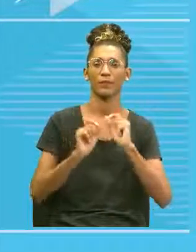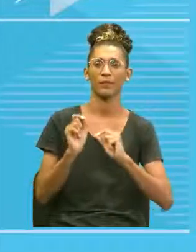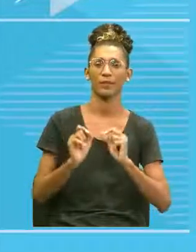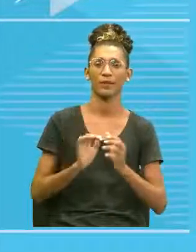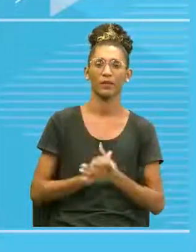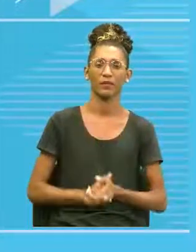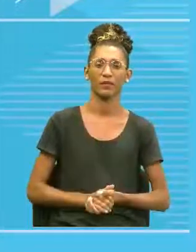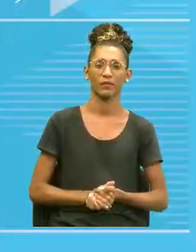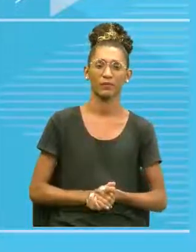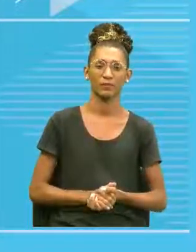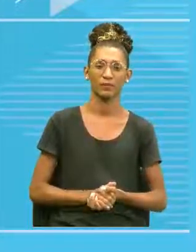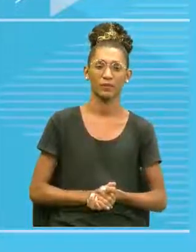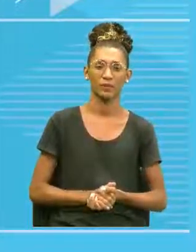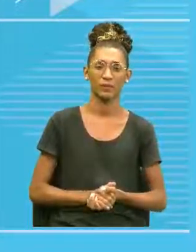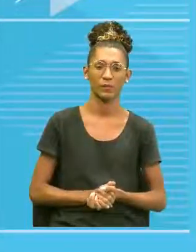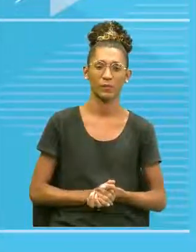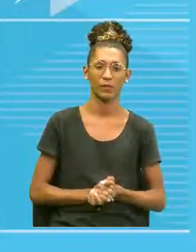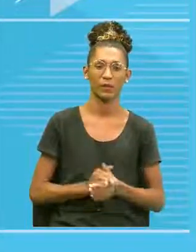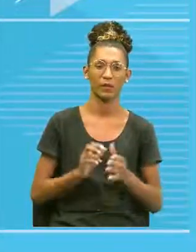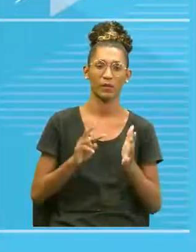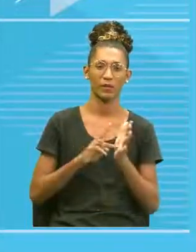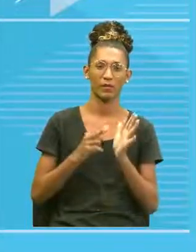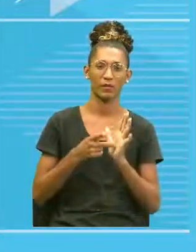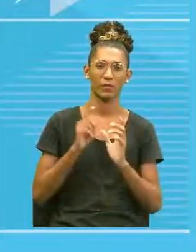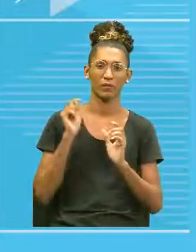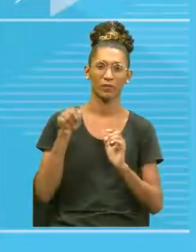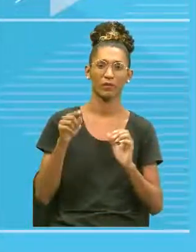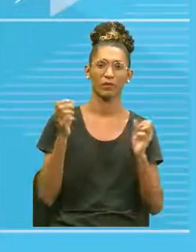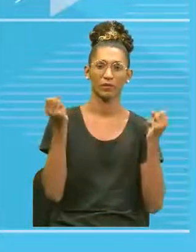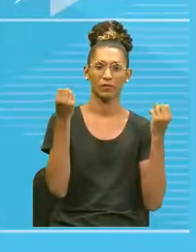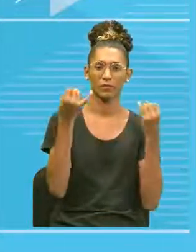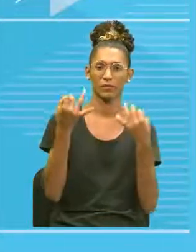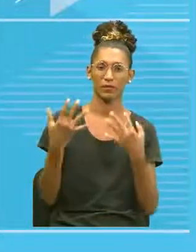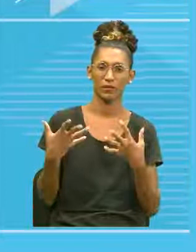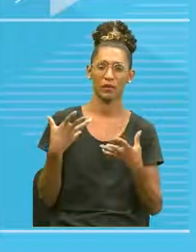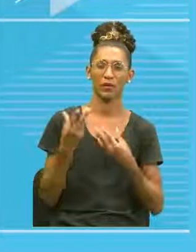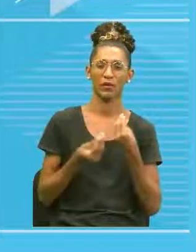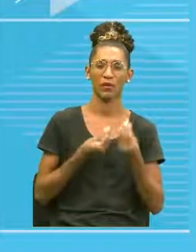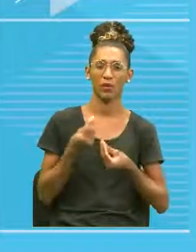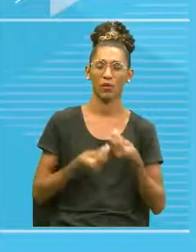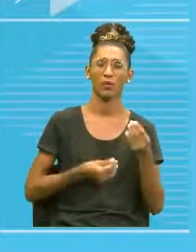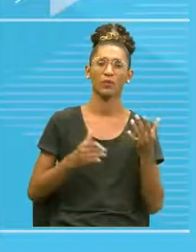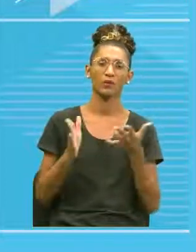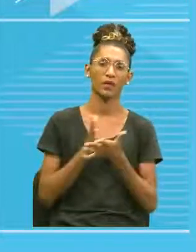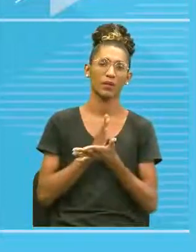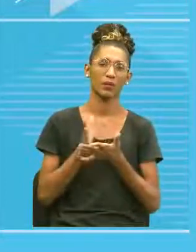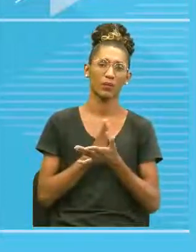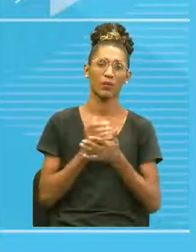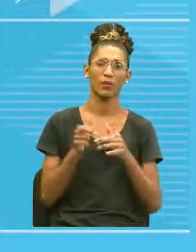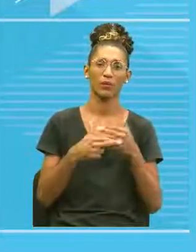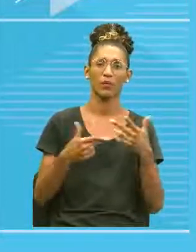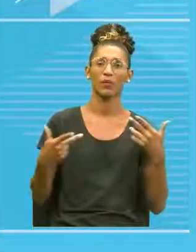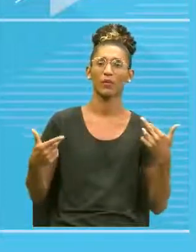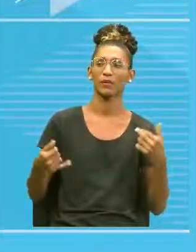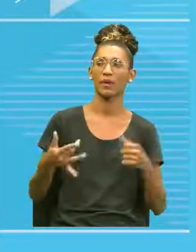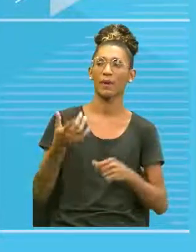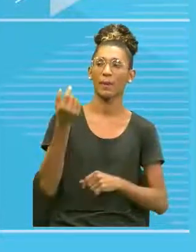e ele serve para você falar Dilma ação passada